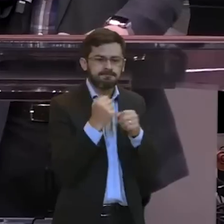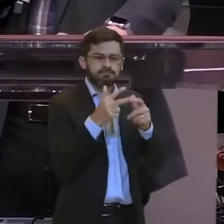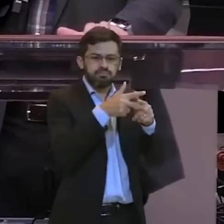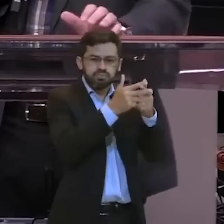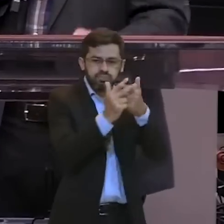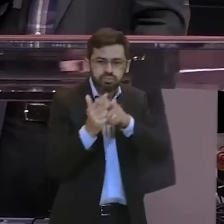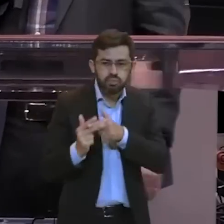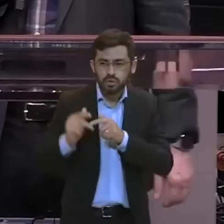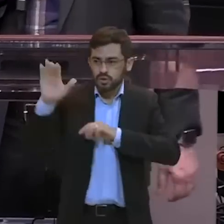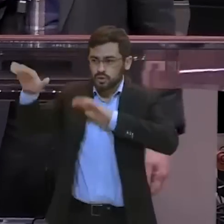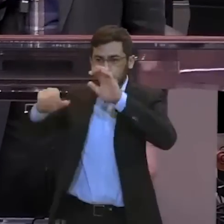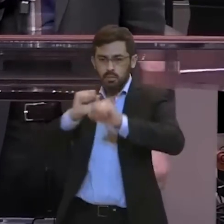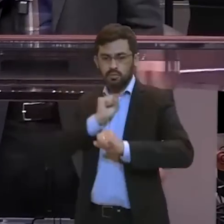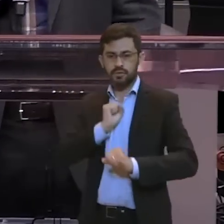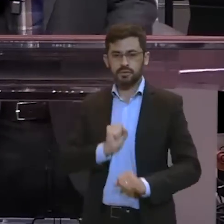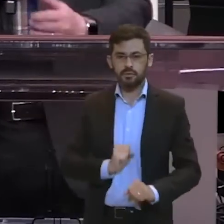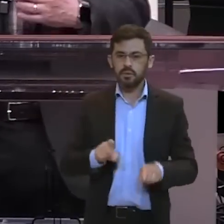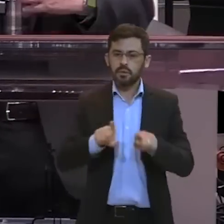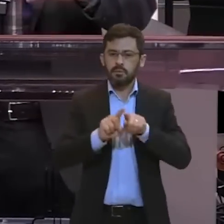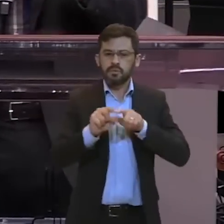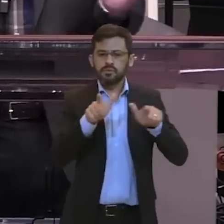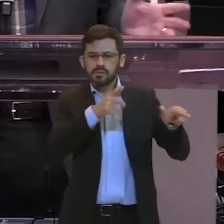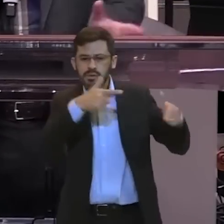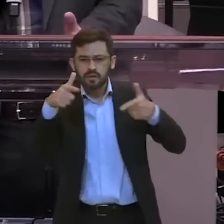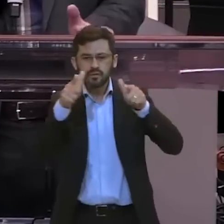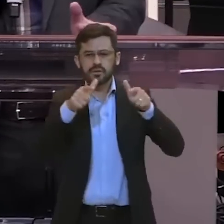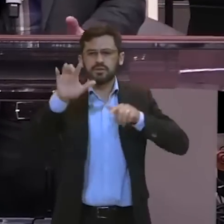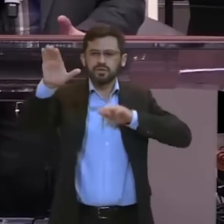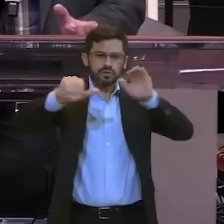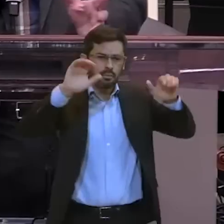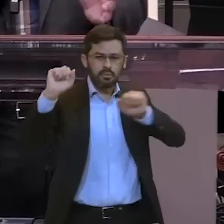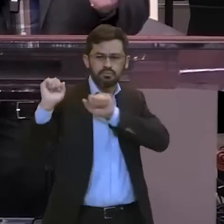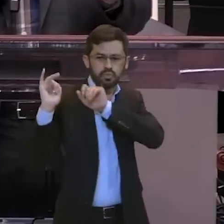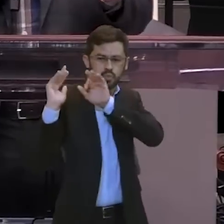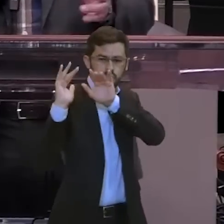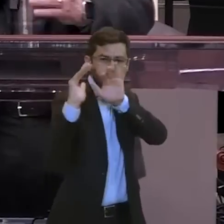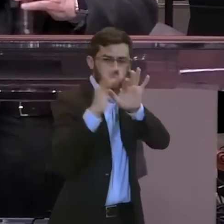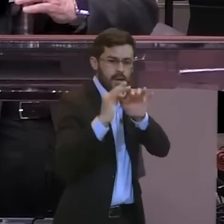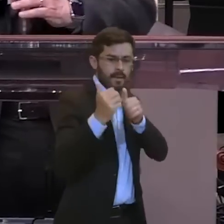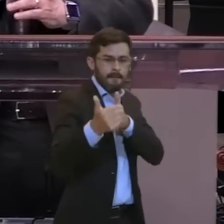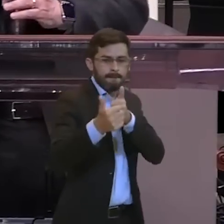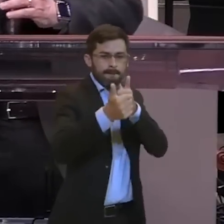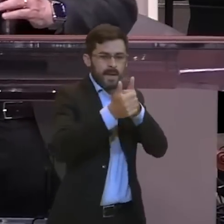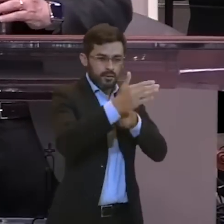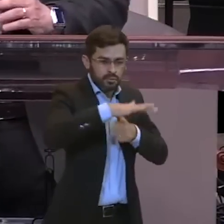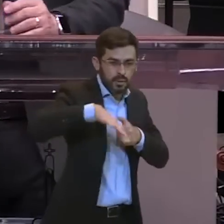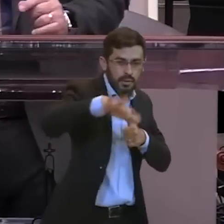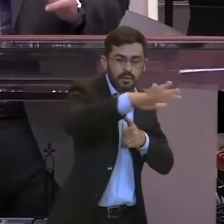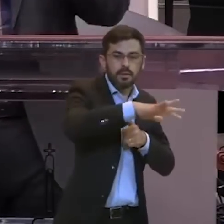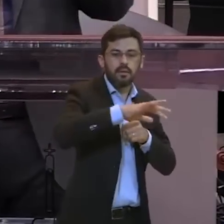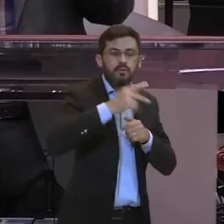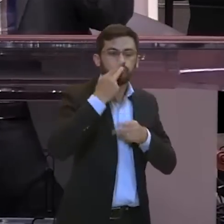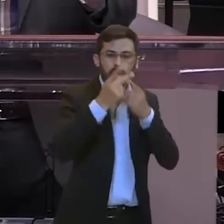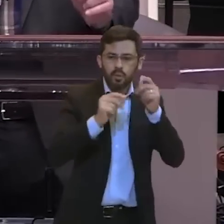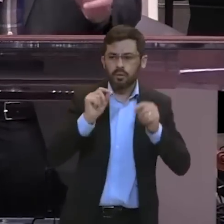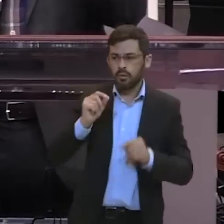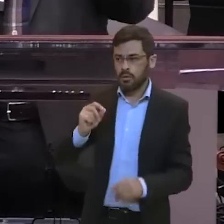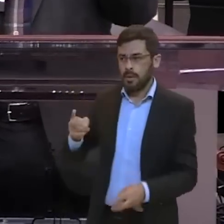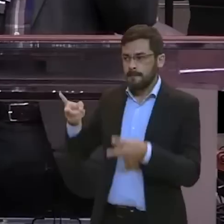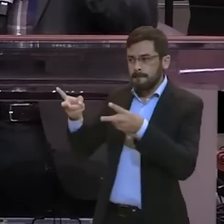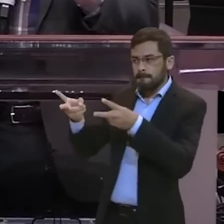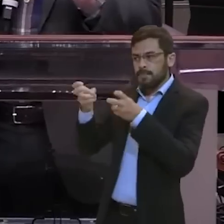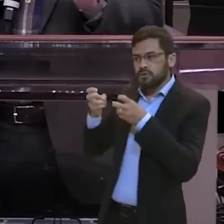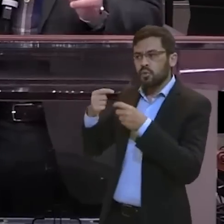Convocou os sacerdotes e os levitas, reuniu-os na praça que fica no lado leste e disse: